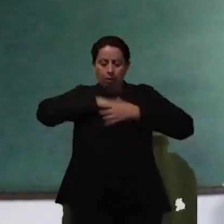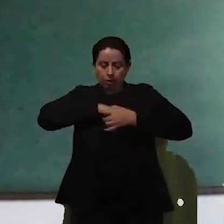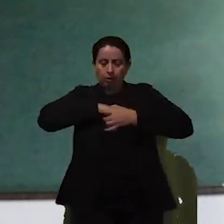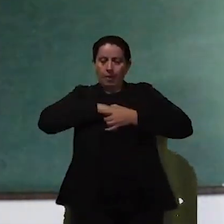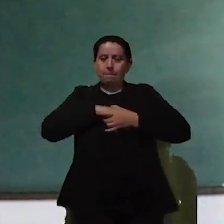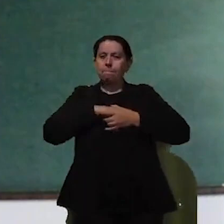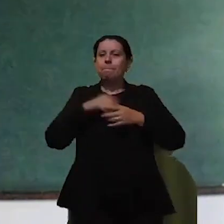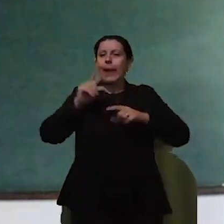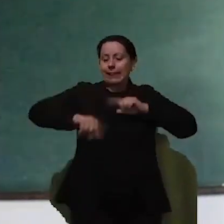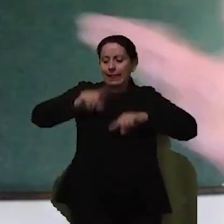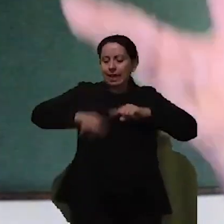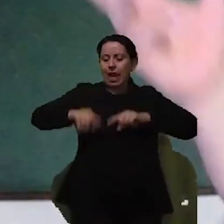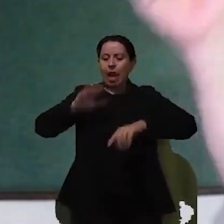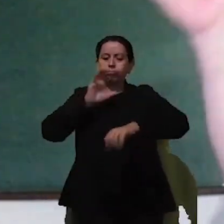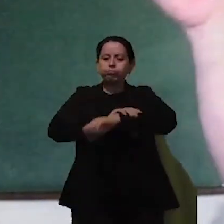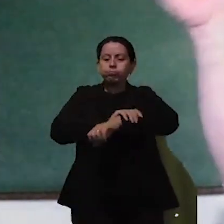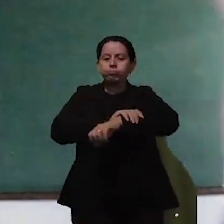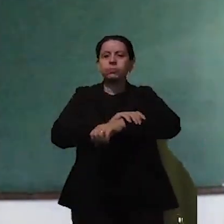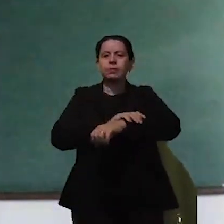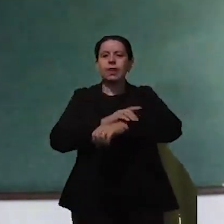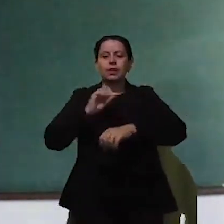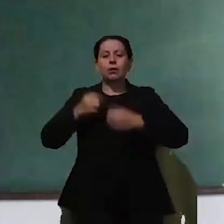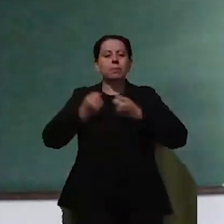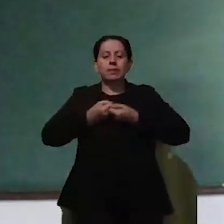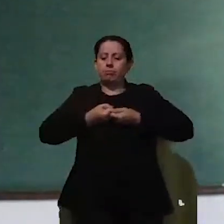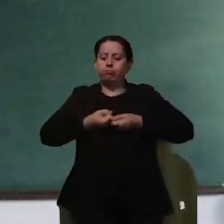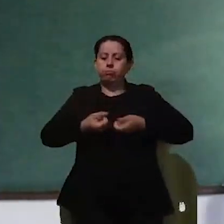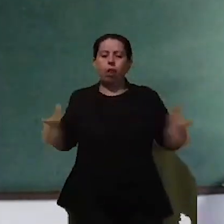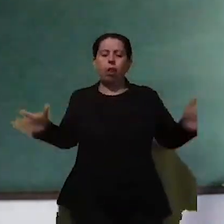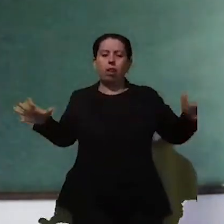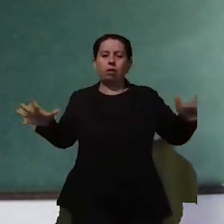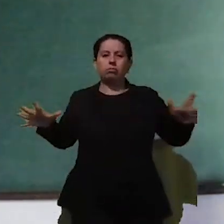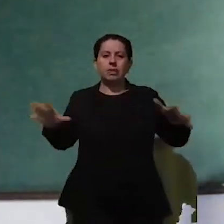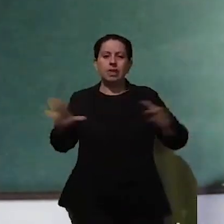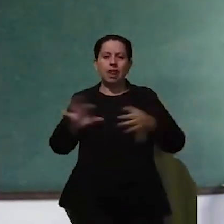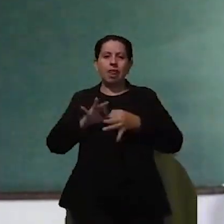nossa existência. E agora vamos pensar um pouquinho, ó.